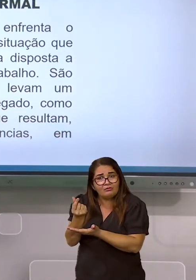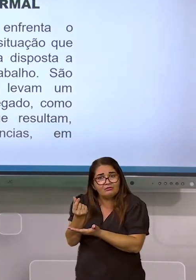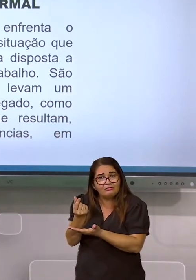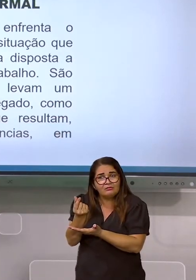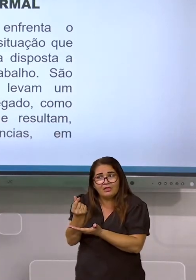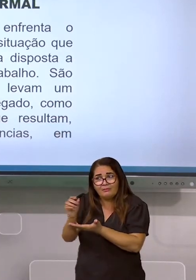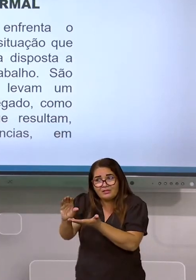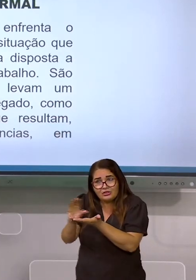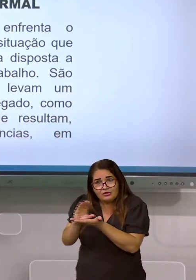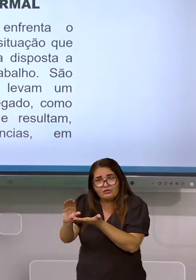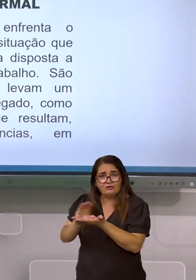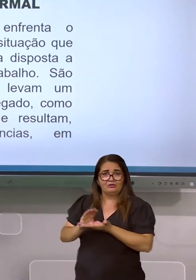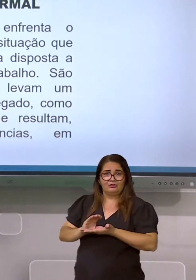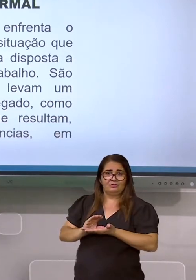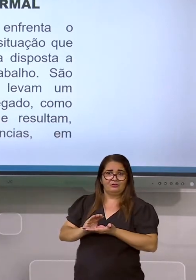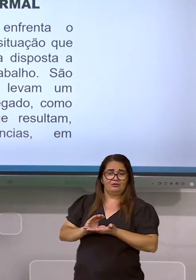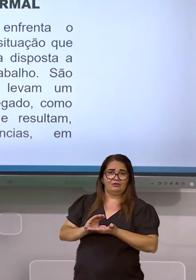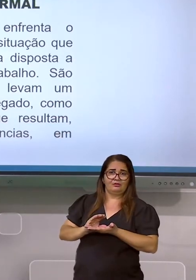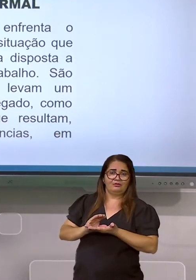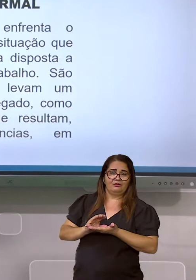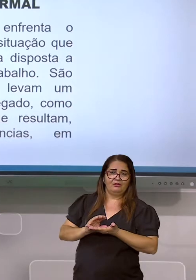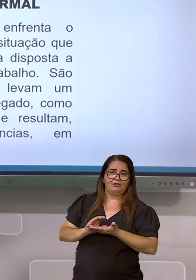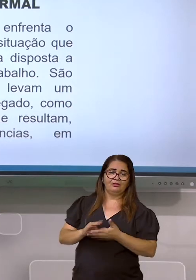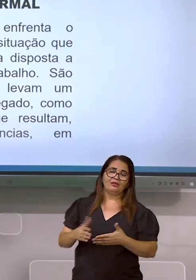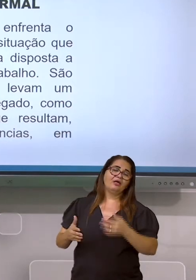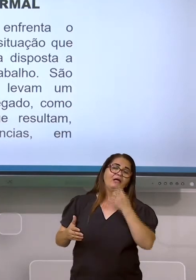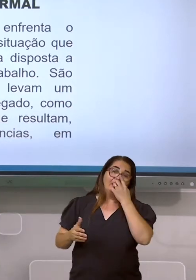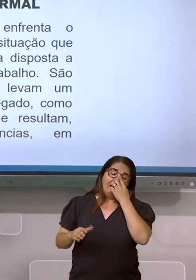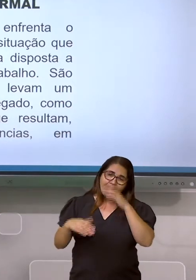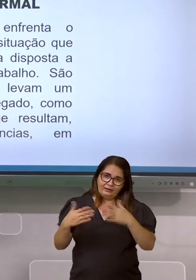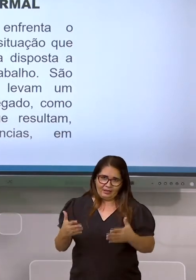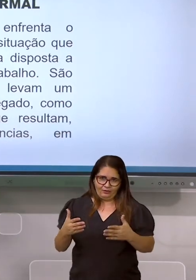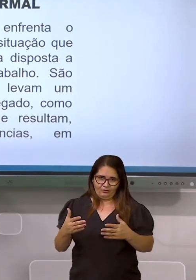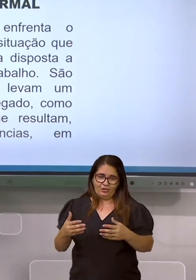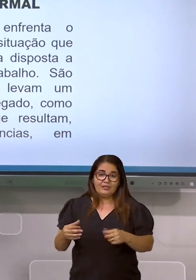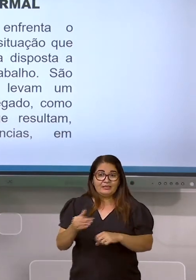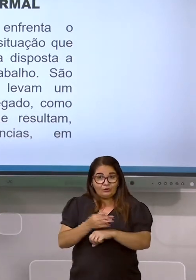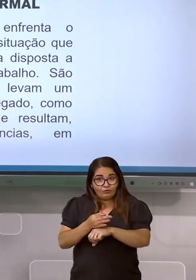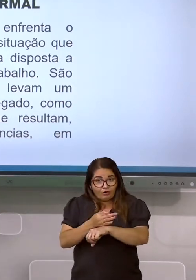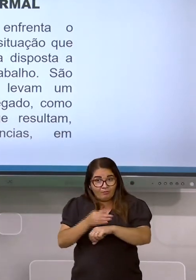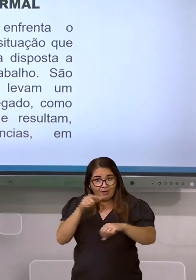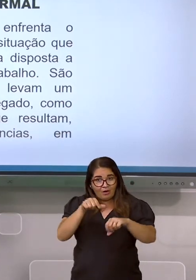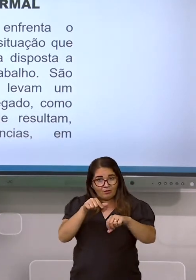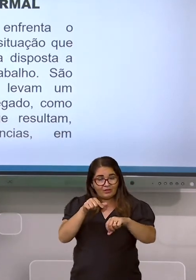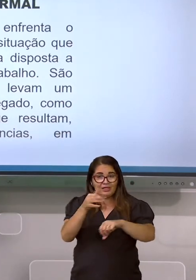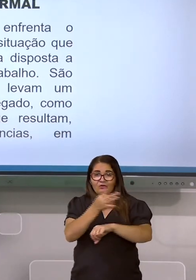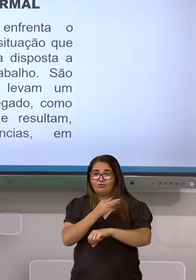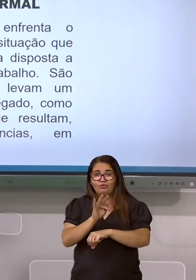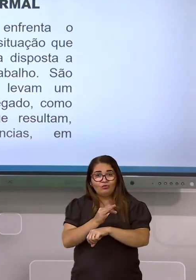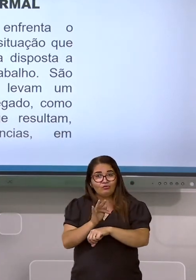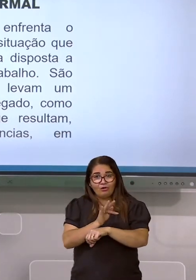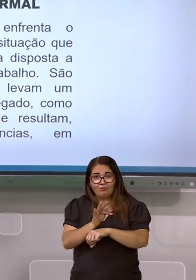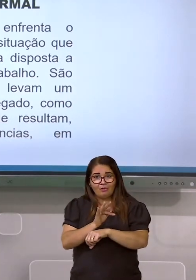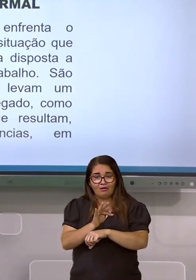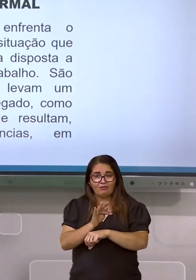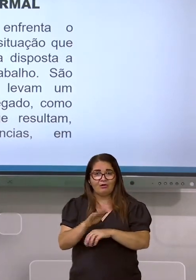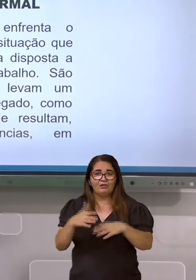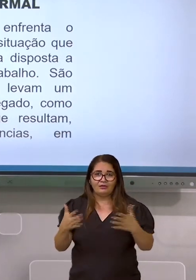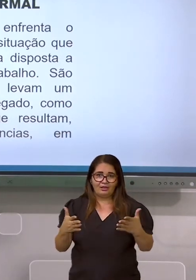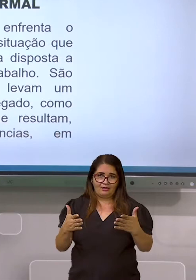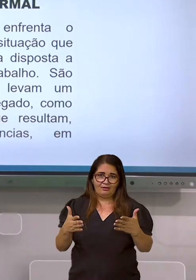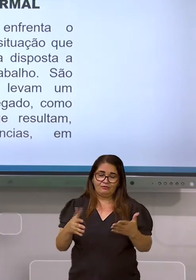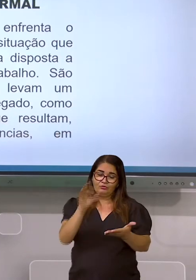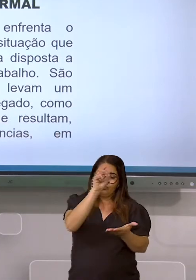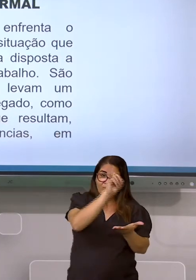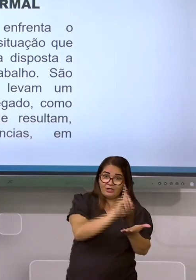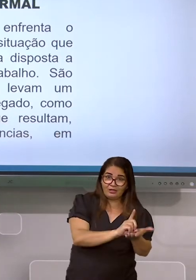já diz. Se no formal, que é o legal, agora eu estou à margem da